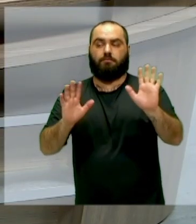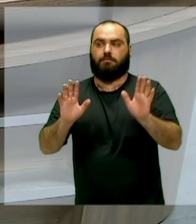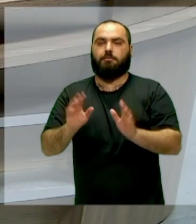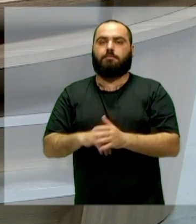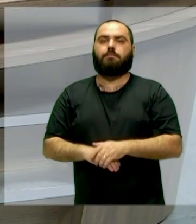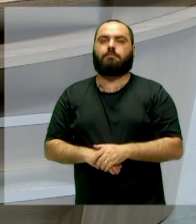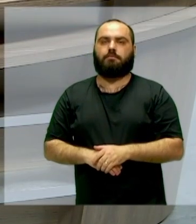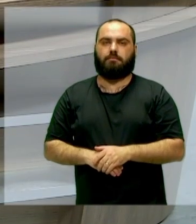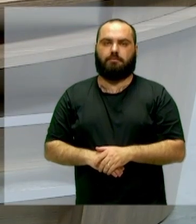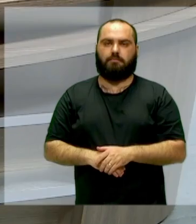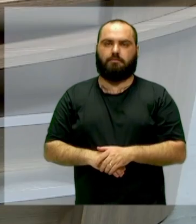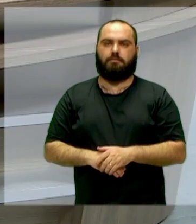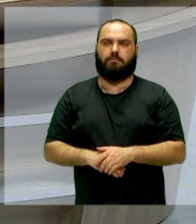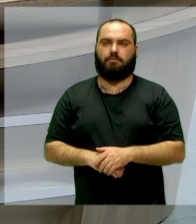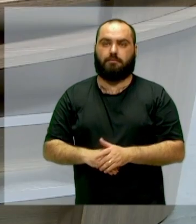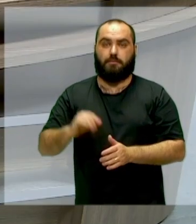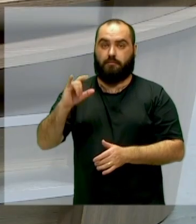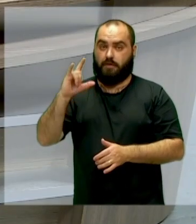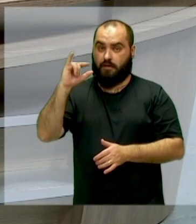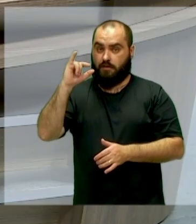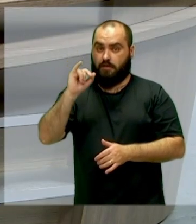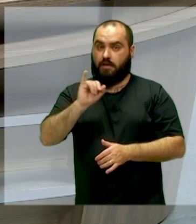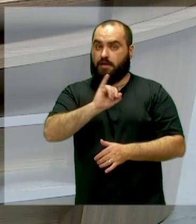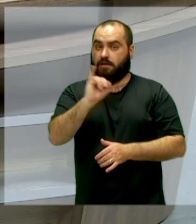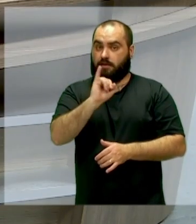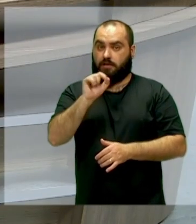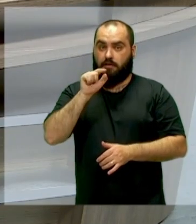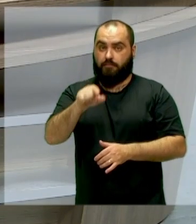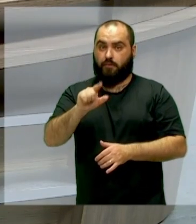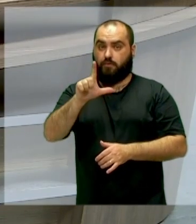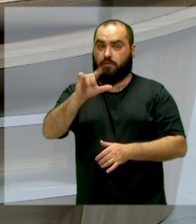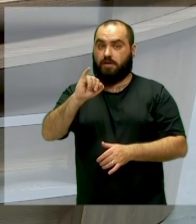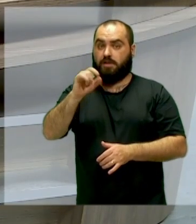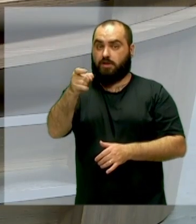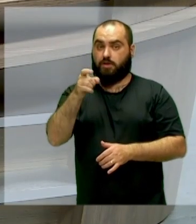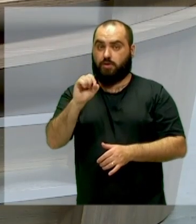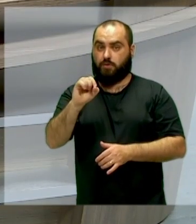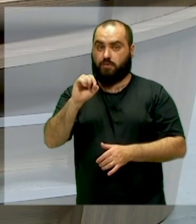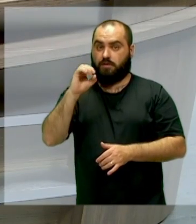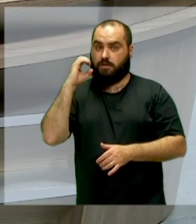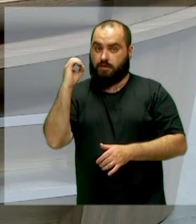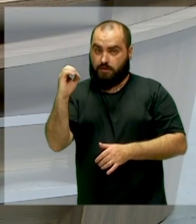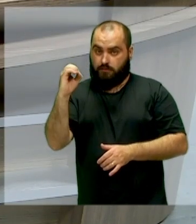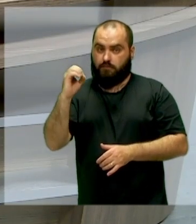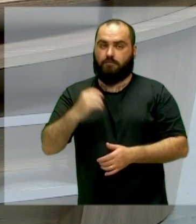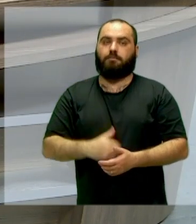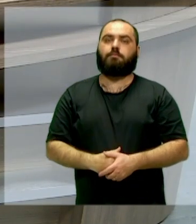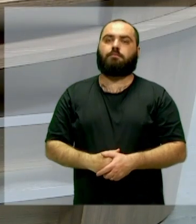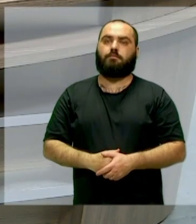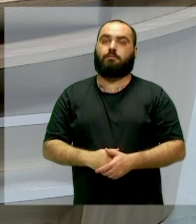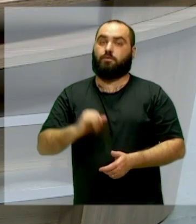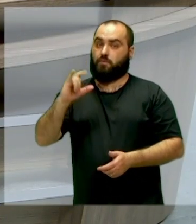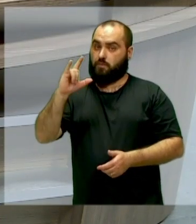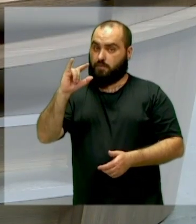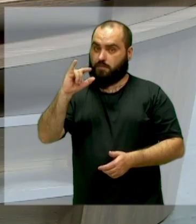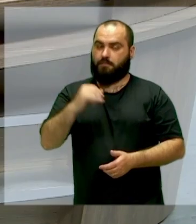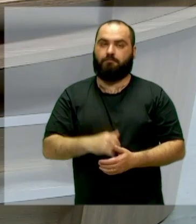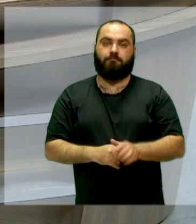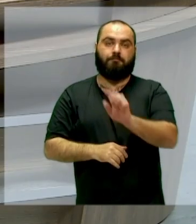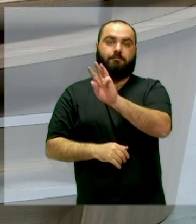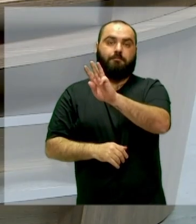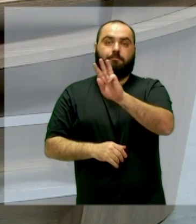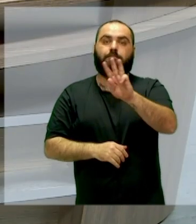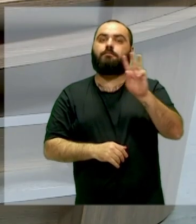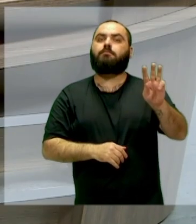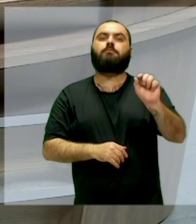Itajaí não o Instagram é Itajaí Lixo Zero Itajai pxo Zero no Instagram e o site